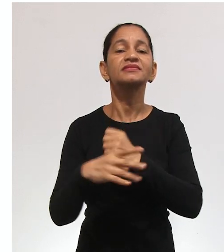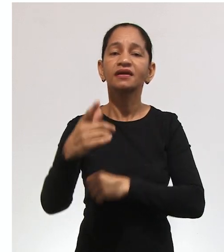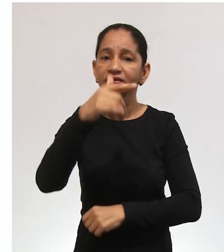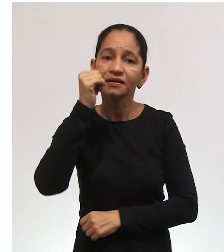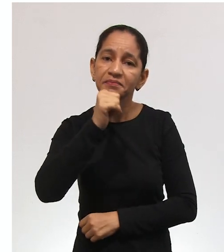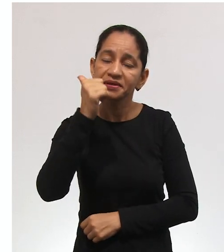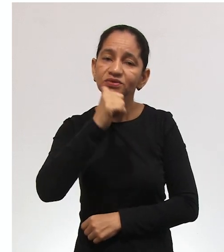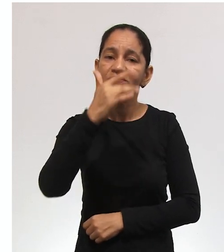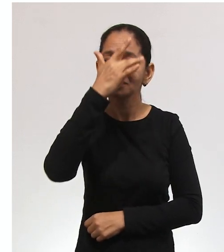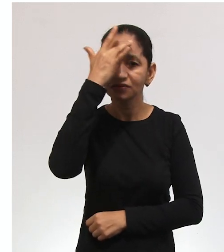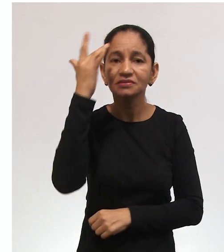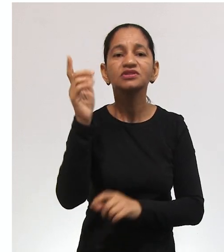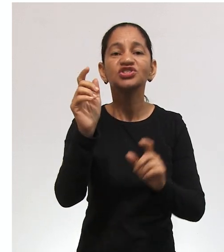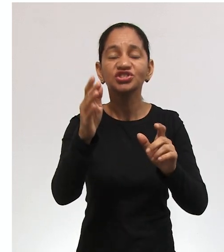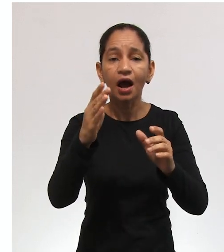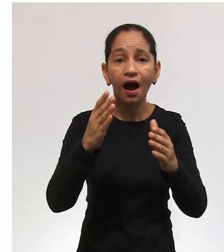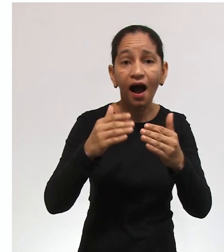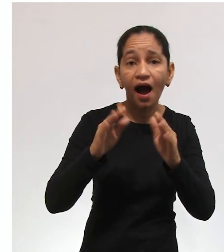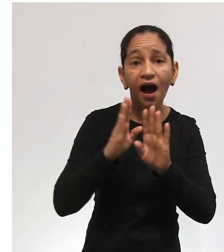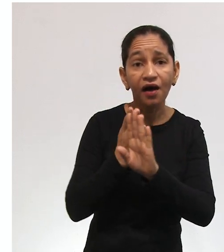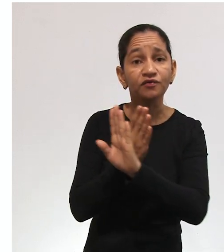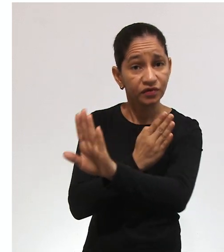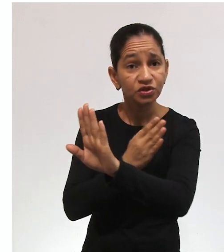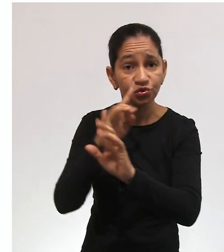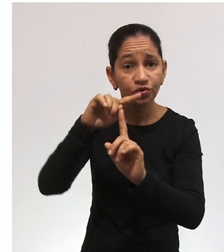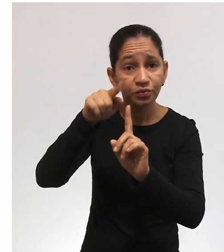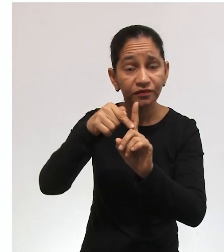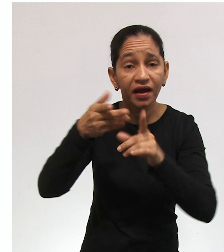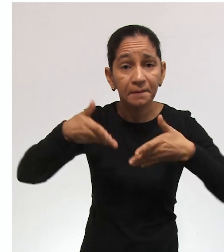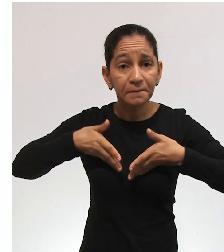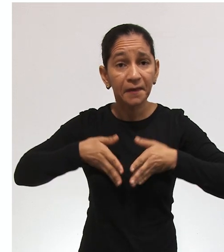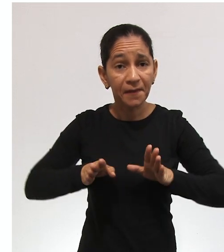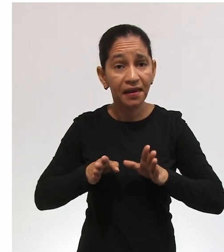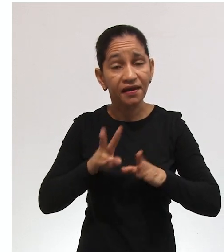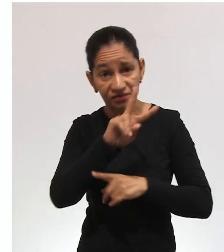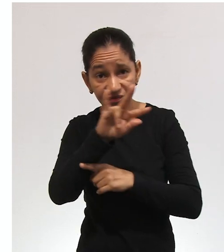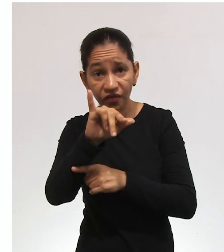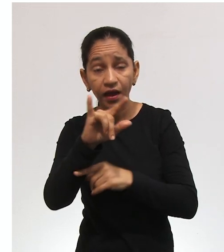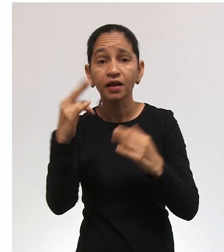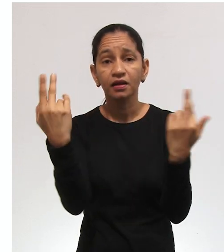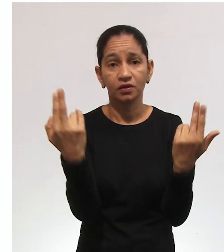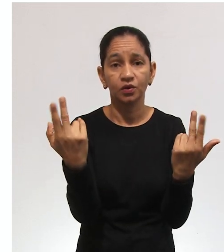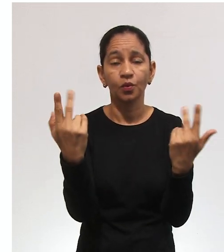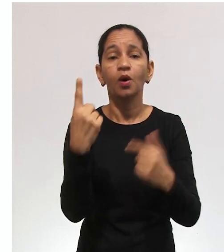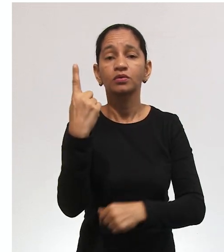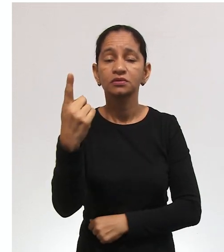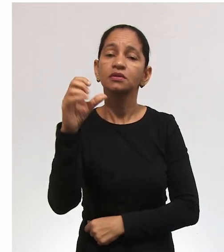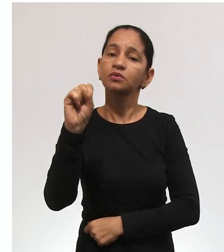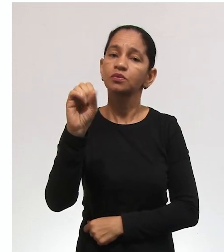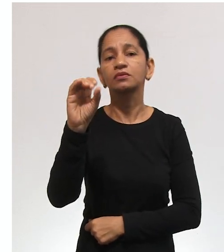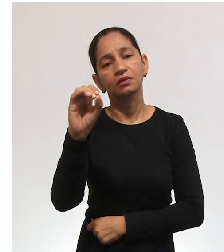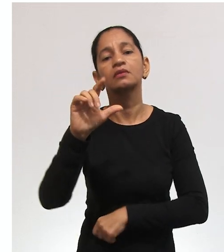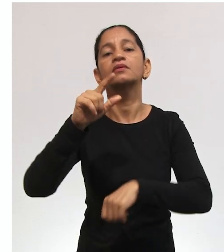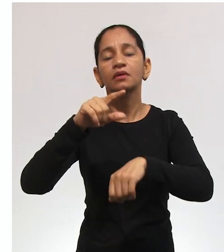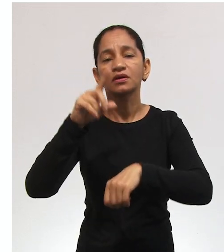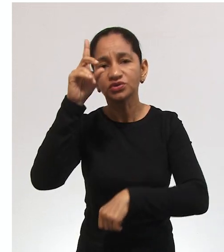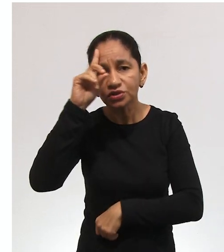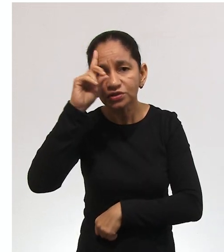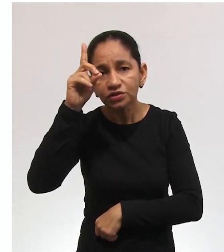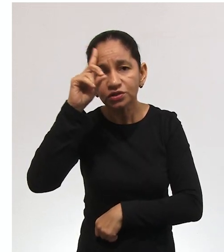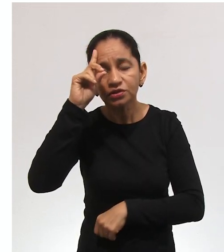suas funcionárias, quando afastadas por licença maternidade, tenham igualmente 180 dias